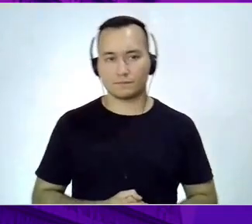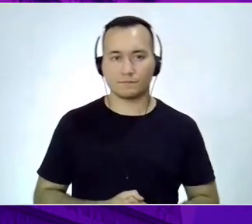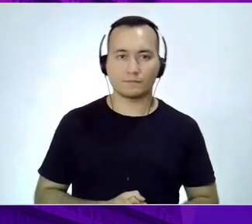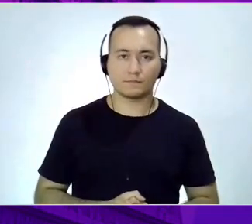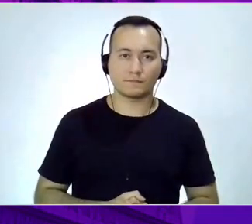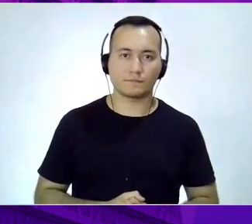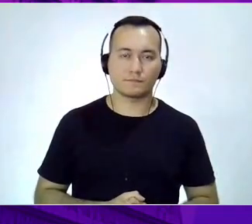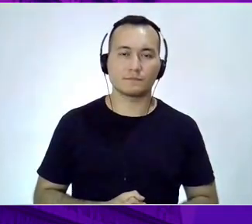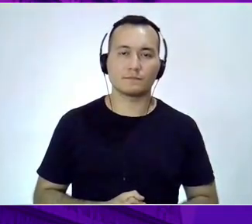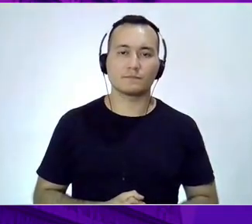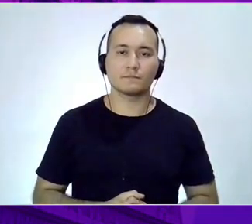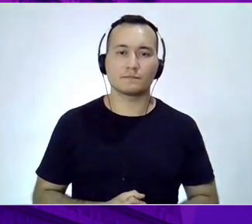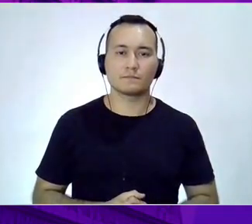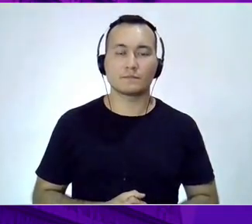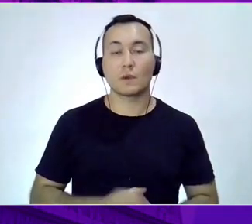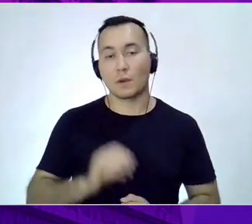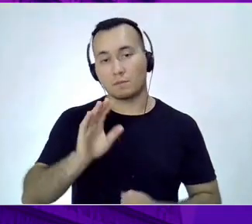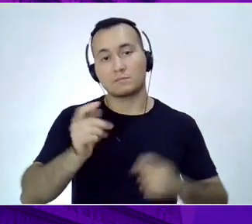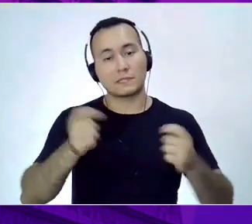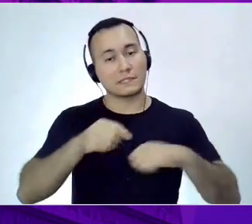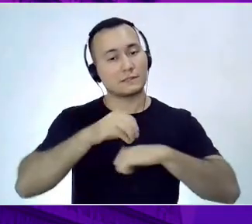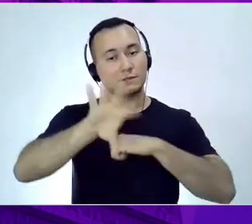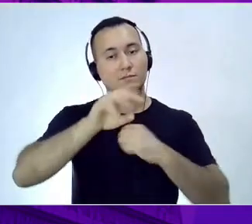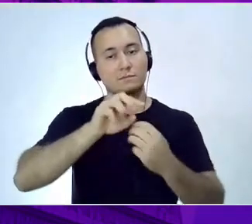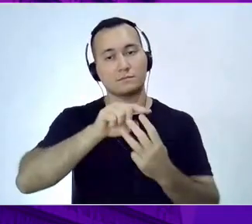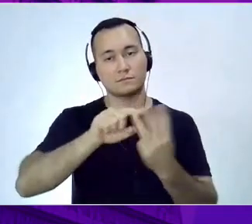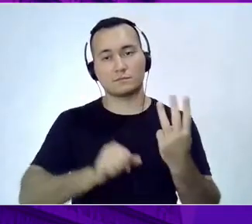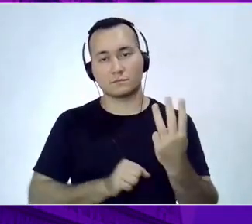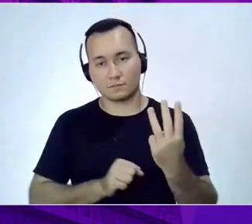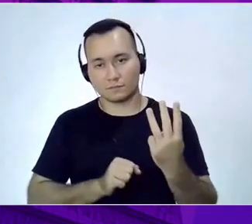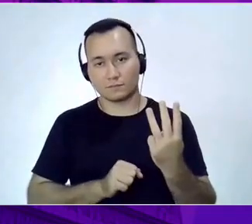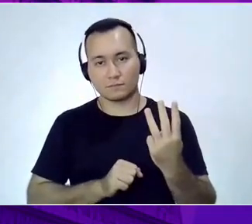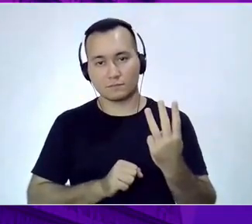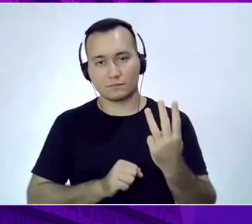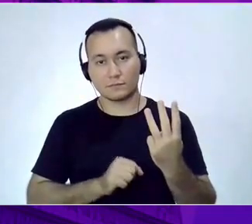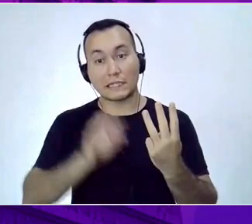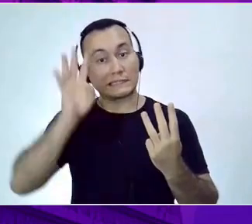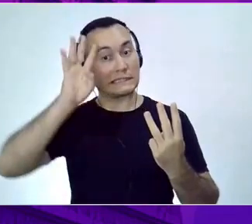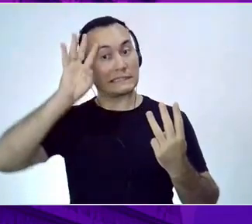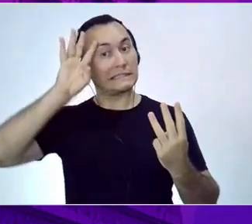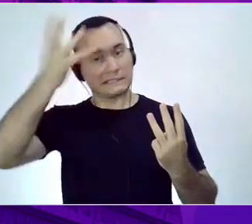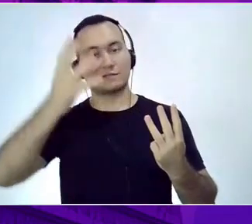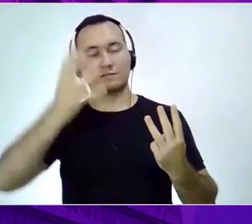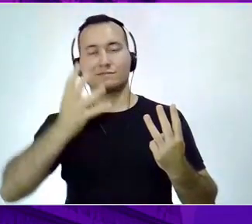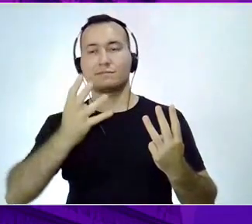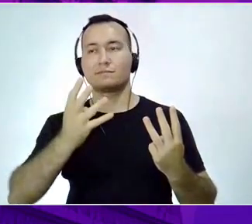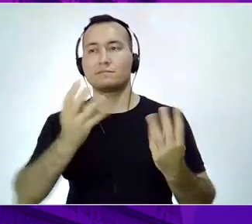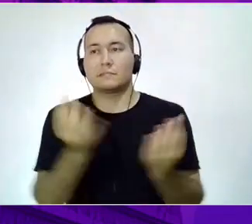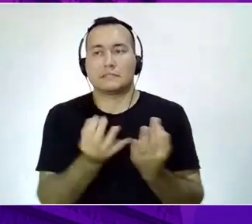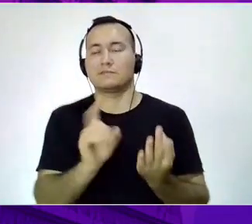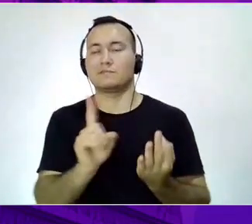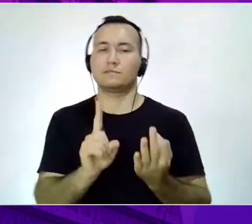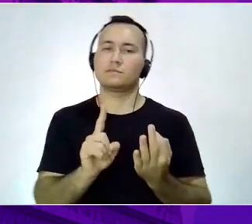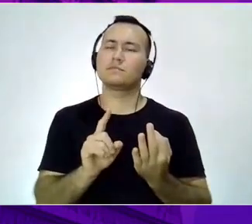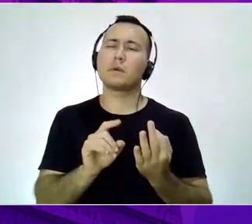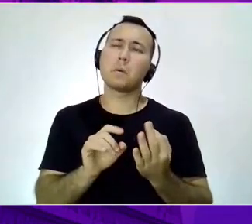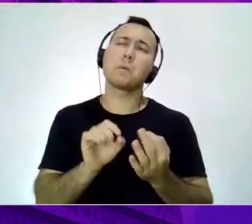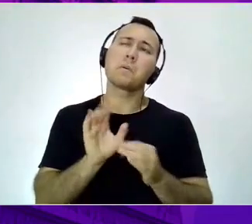100%, mas sim, ajudam a reduzir o problema do oráculo de testes. Tá? Até